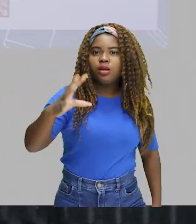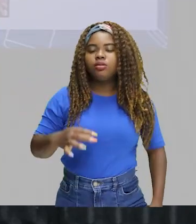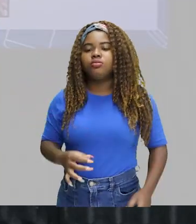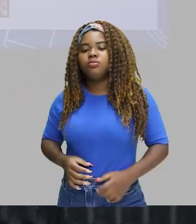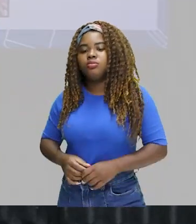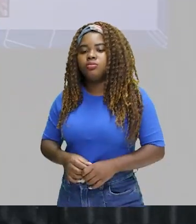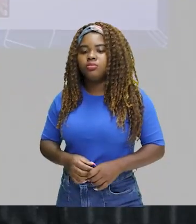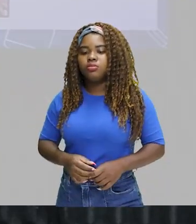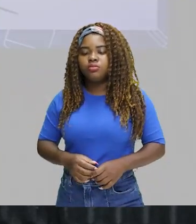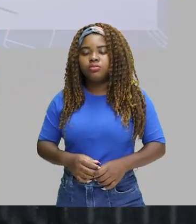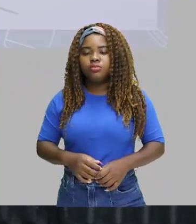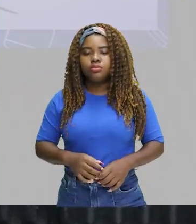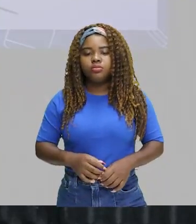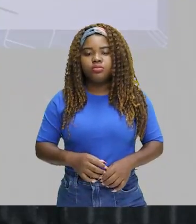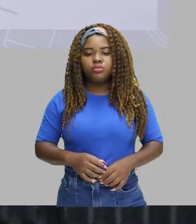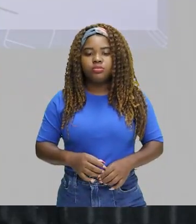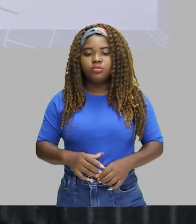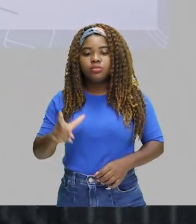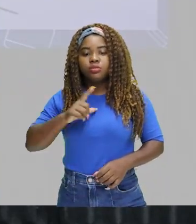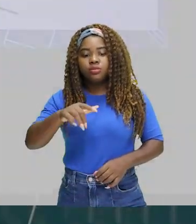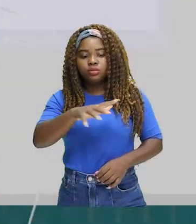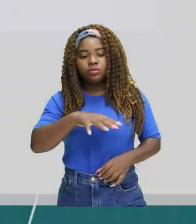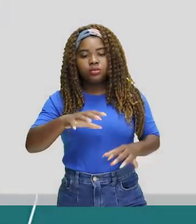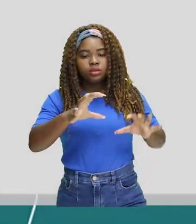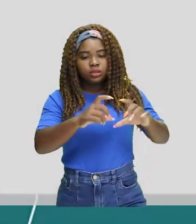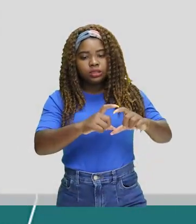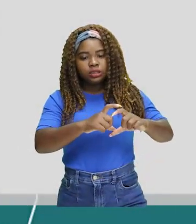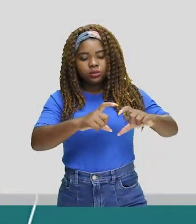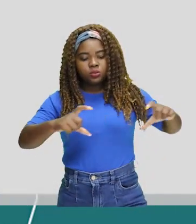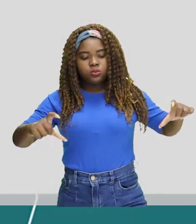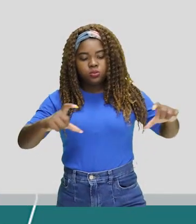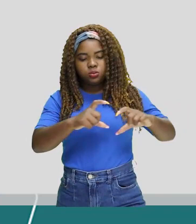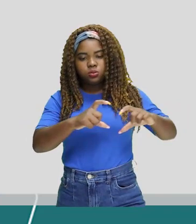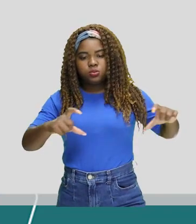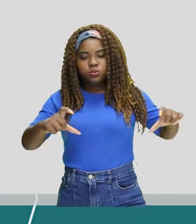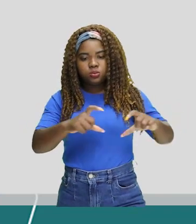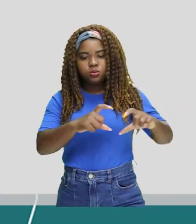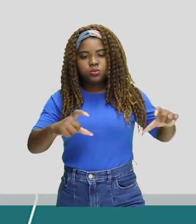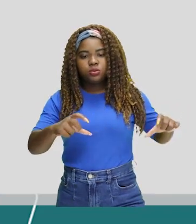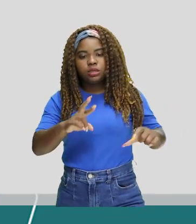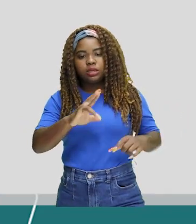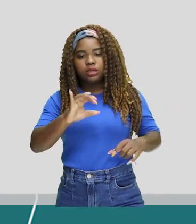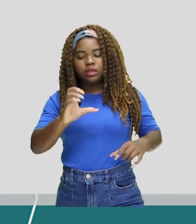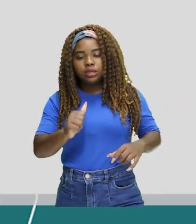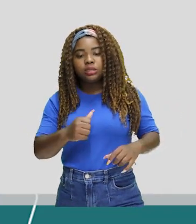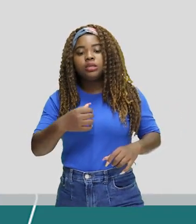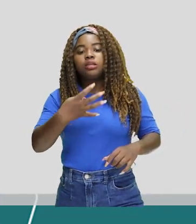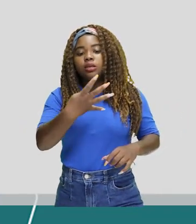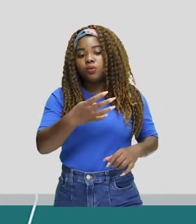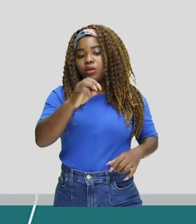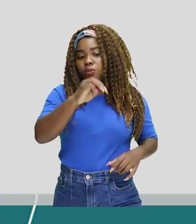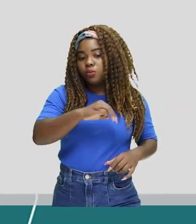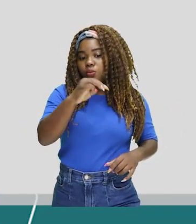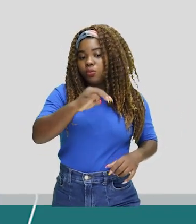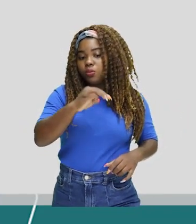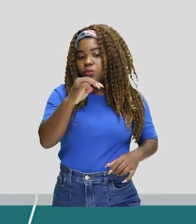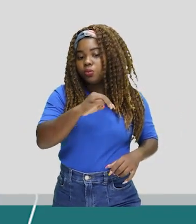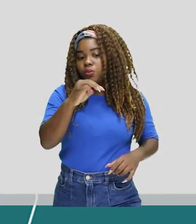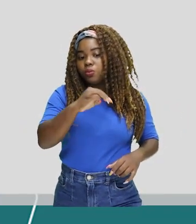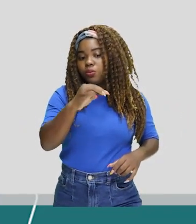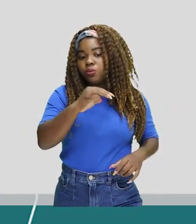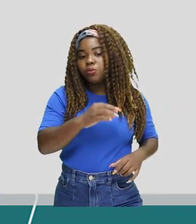lançar o mais distante possível. A área de prova, tá aqui, a raia tem 4 metros